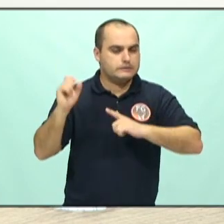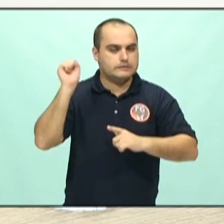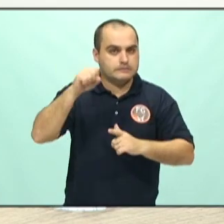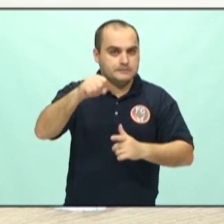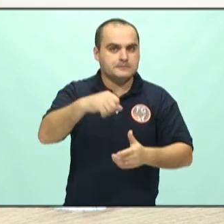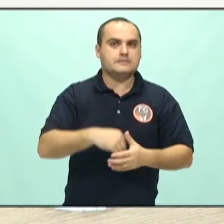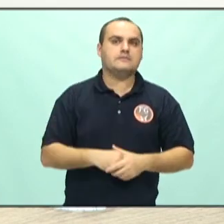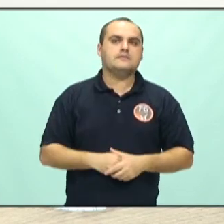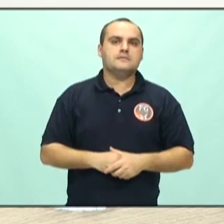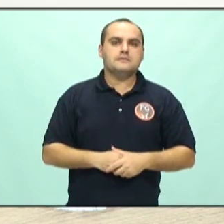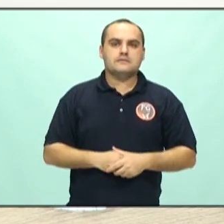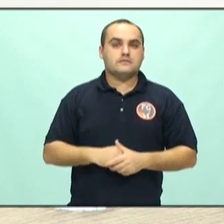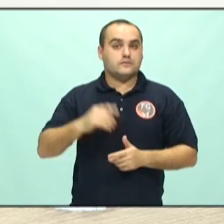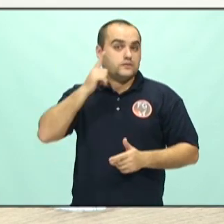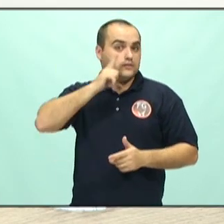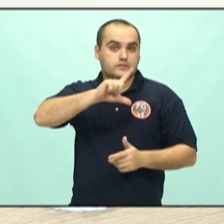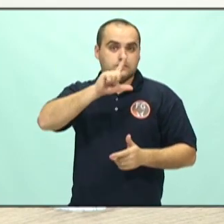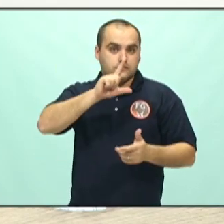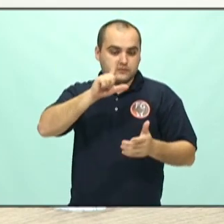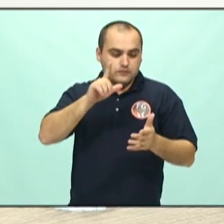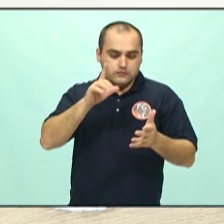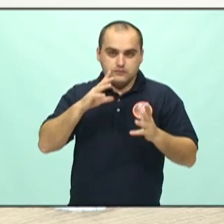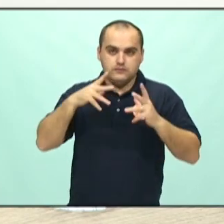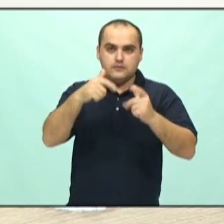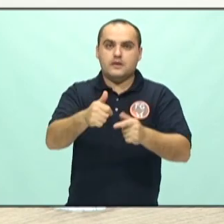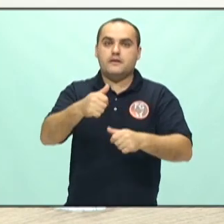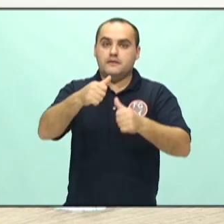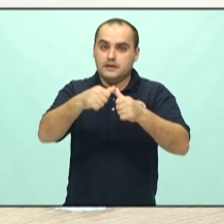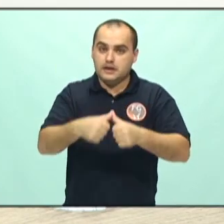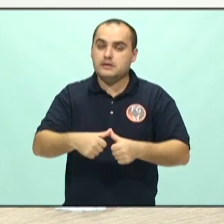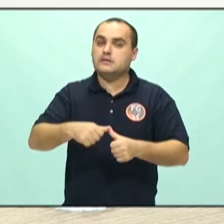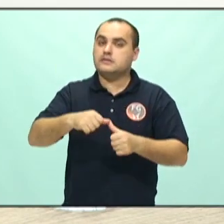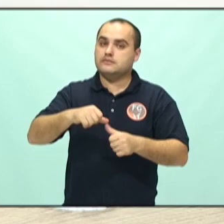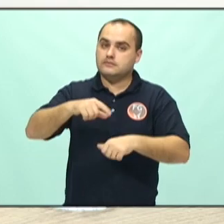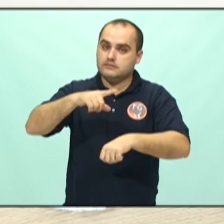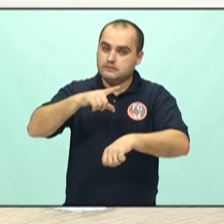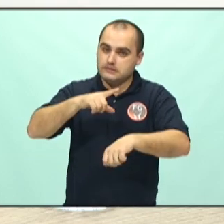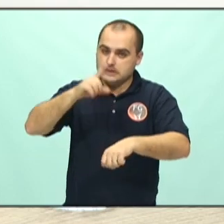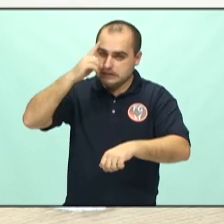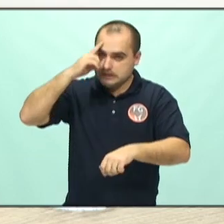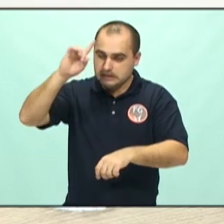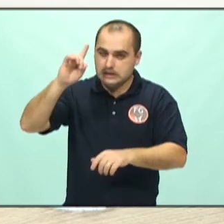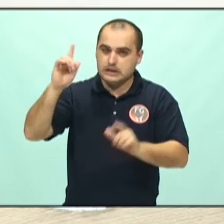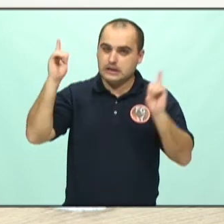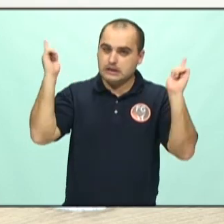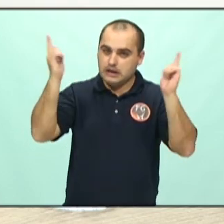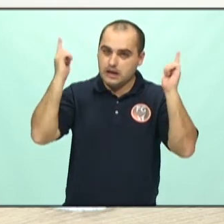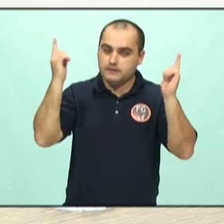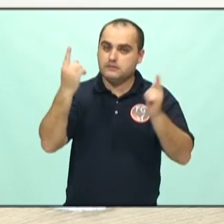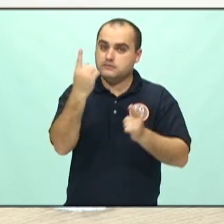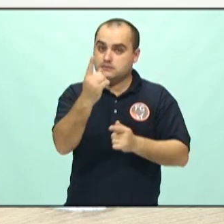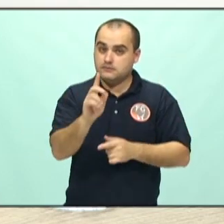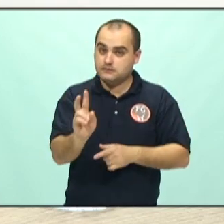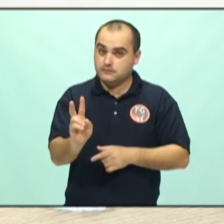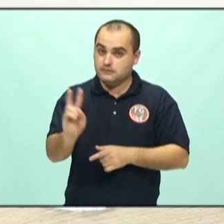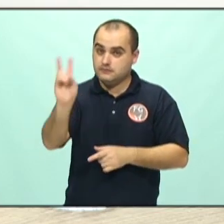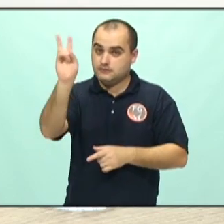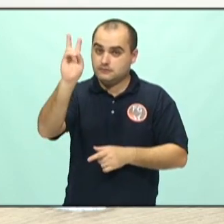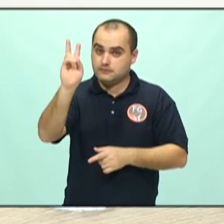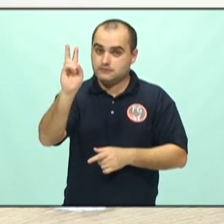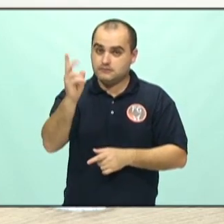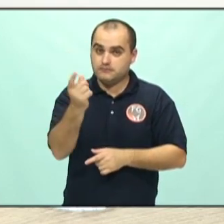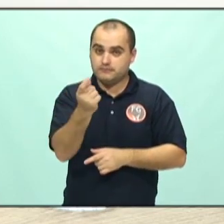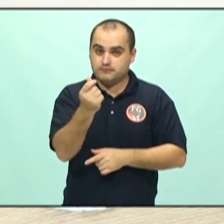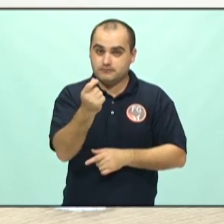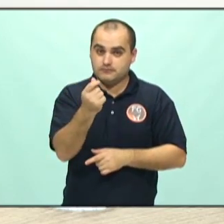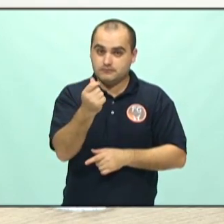não foram aqueles esperados, né? Nós ficamos um período longo de dias em greve para conquistar um valor praticamente